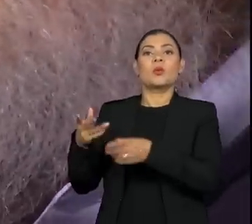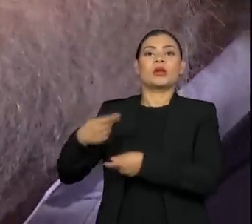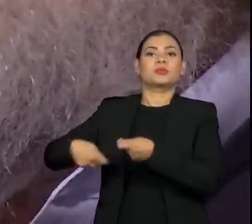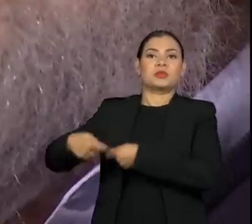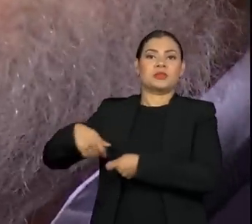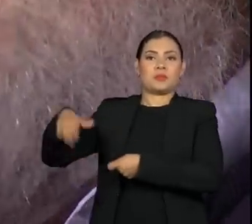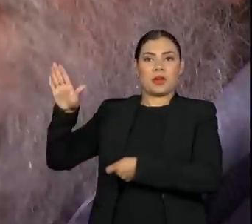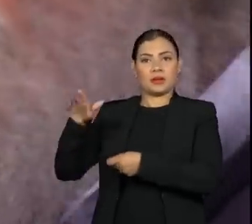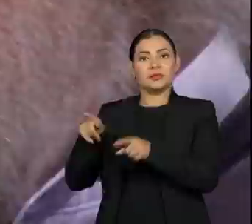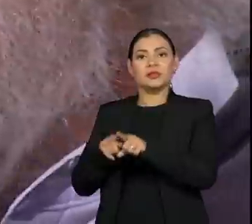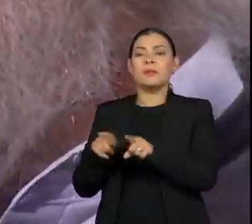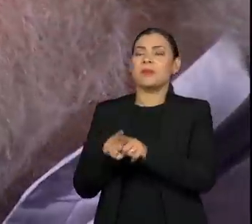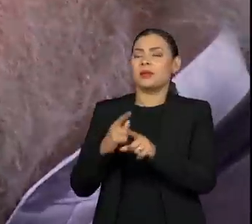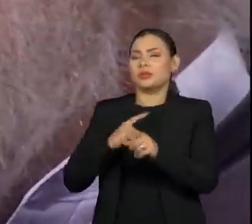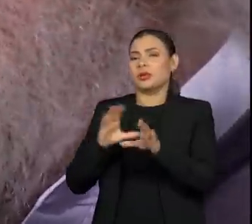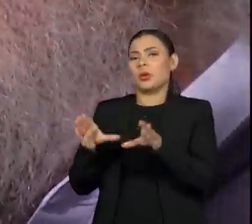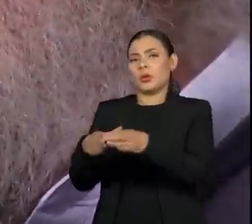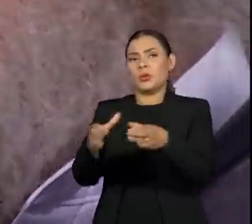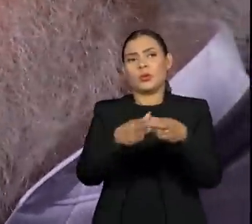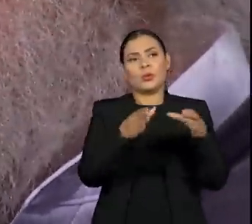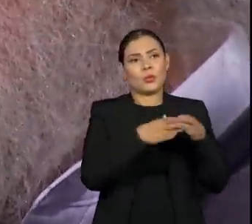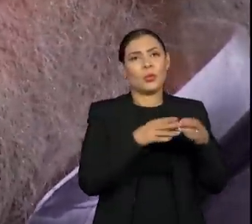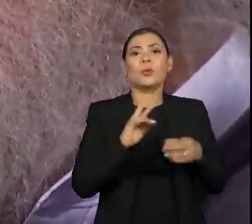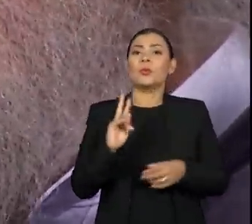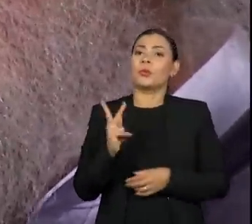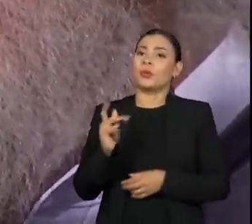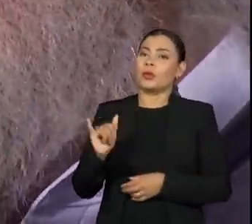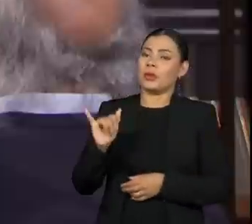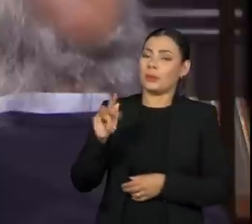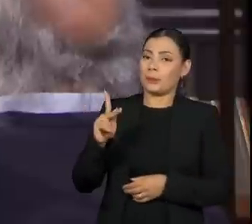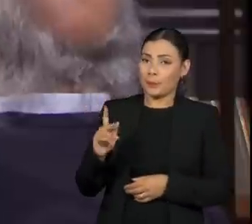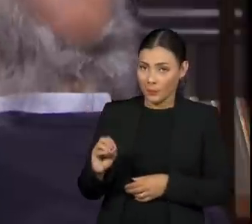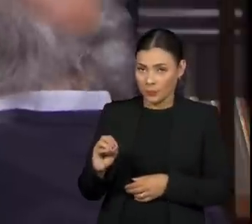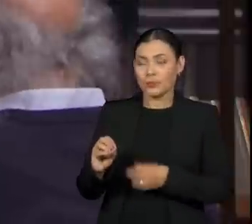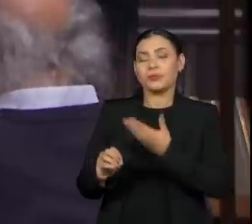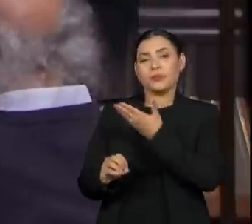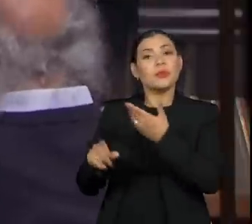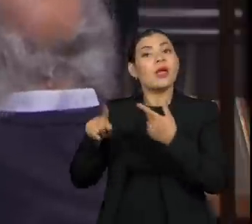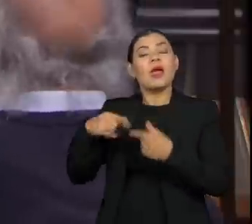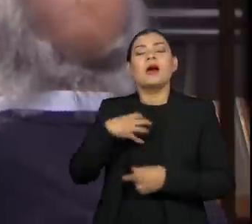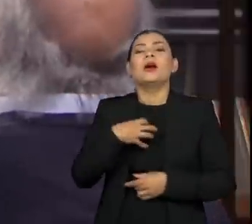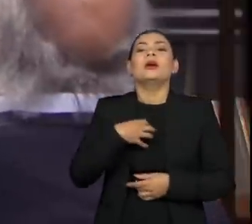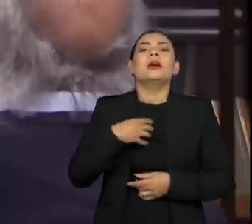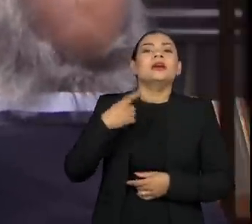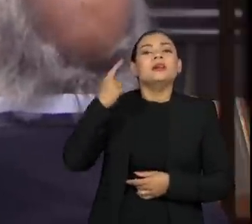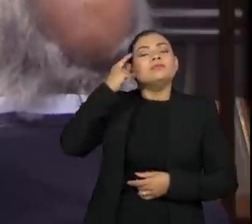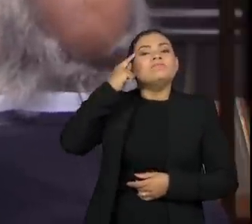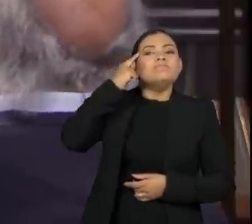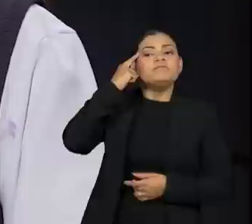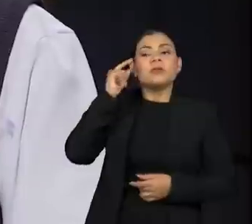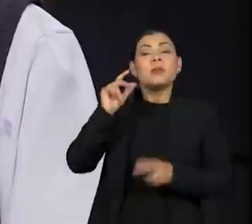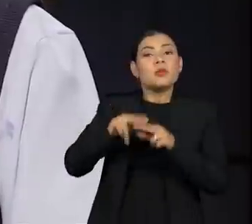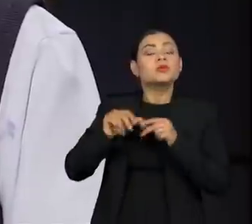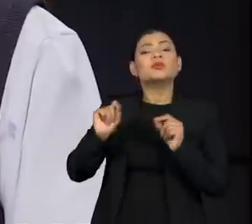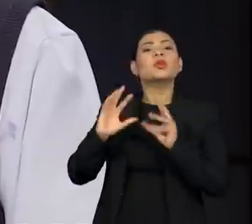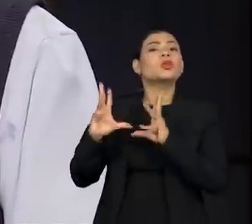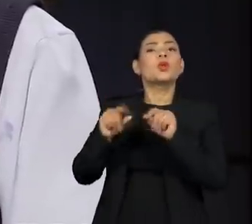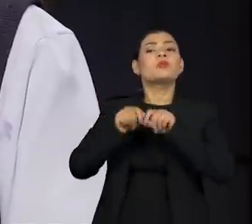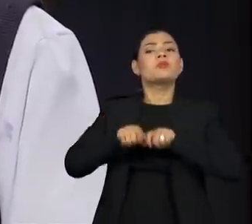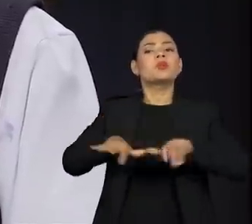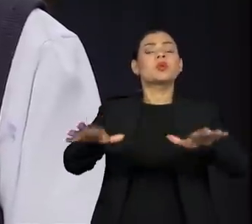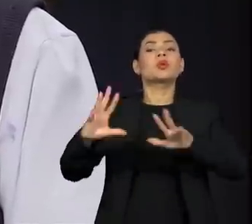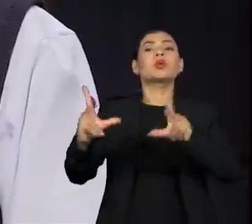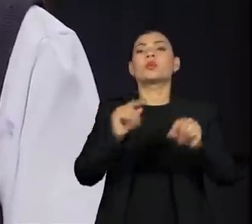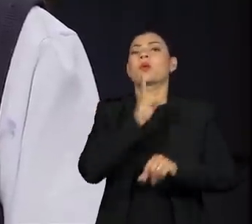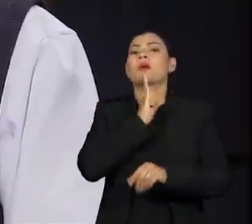administração que você não deve ter pego porque era antes que era uma linguagem hipotética né mas era tão difundida que